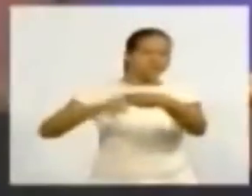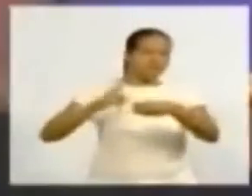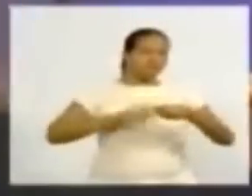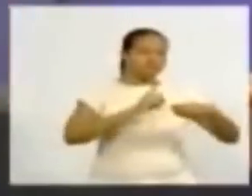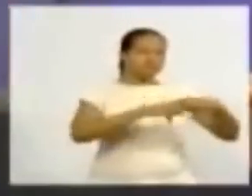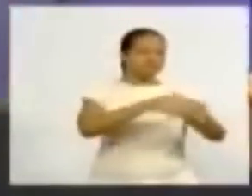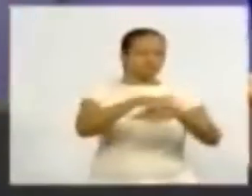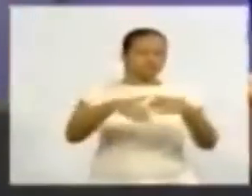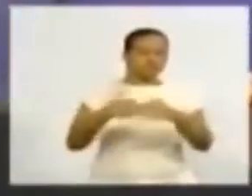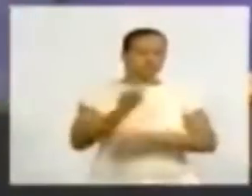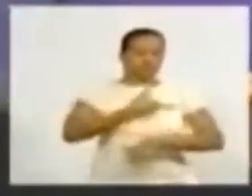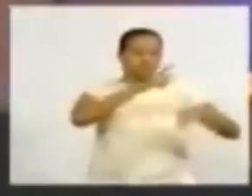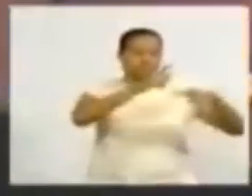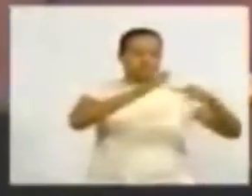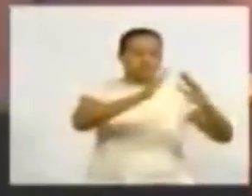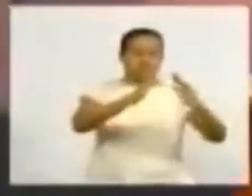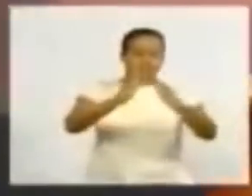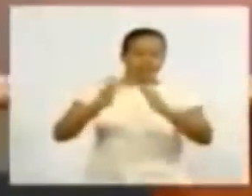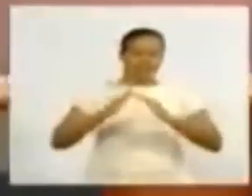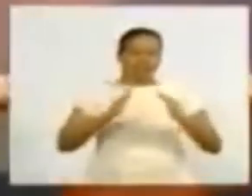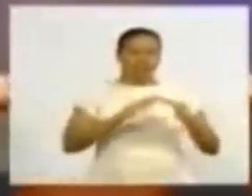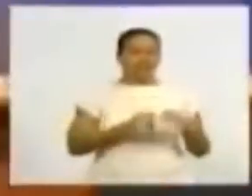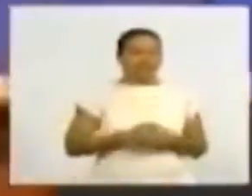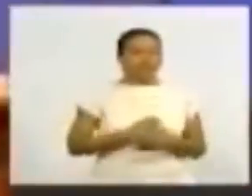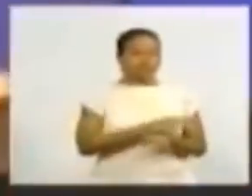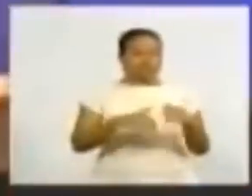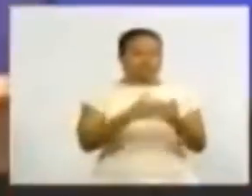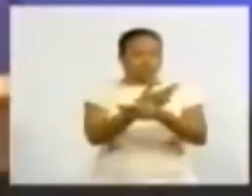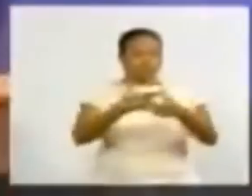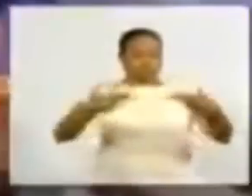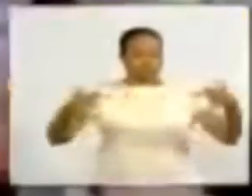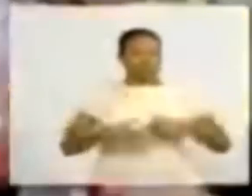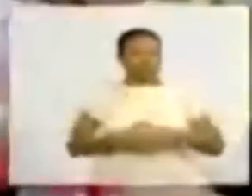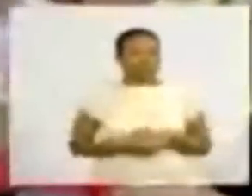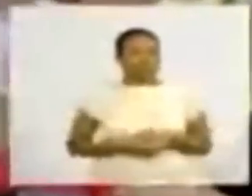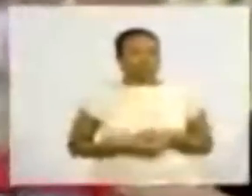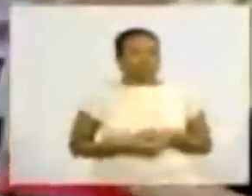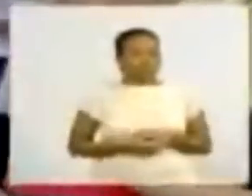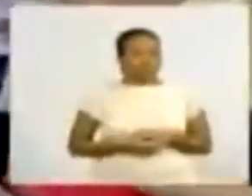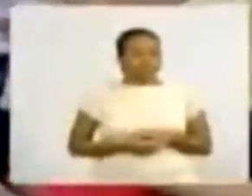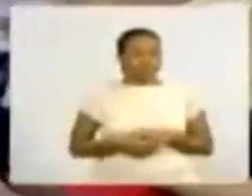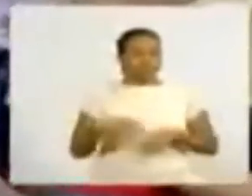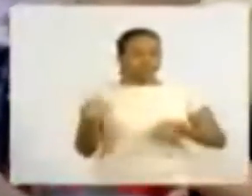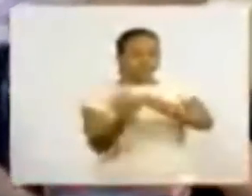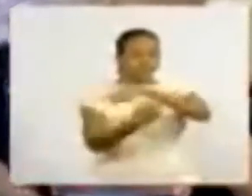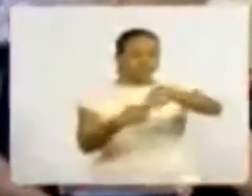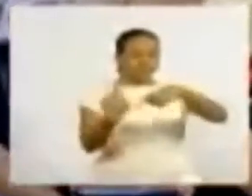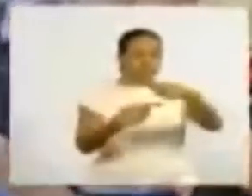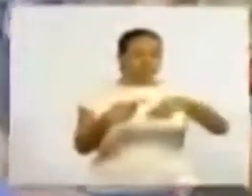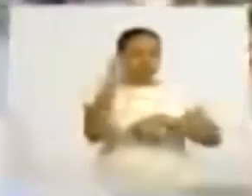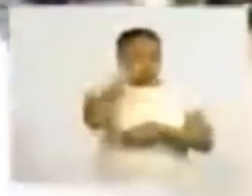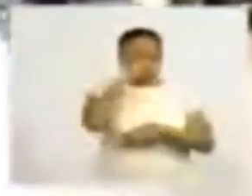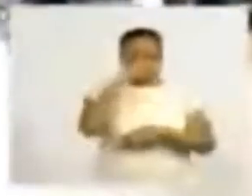cidades, sobre os nossos lares, sobre todos esses objetos que depois nos